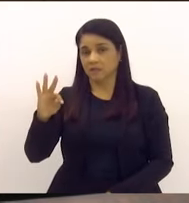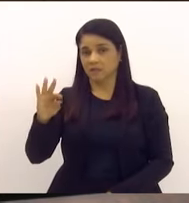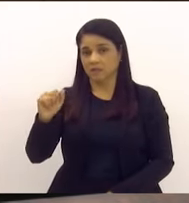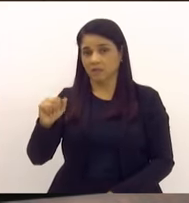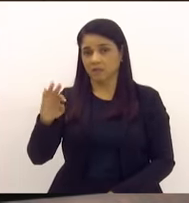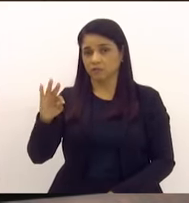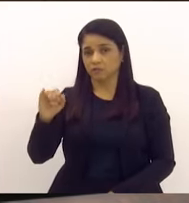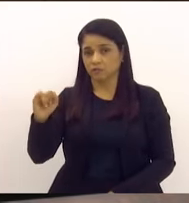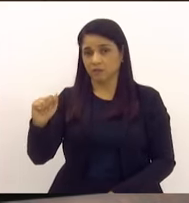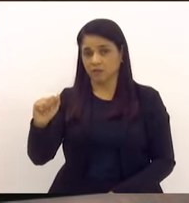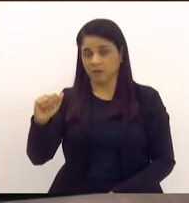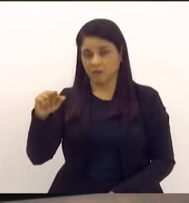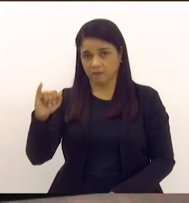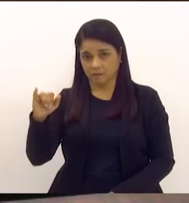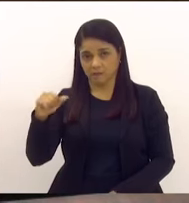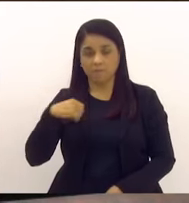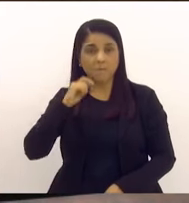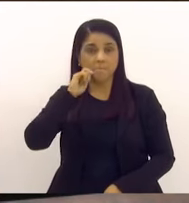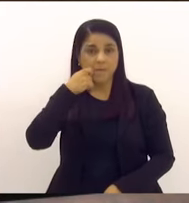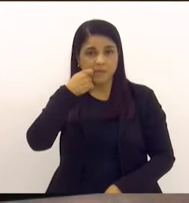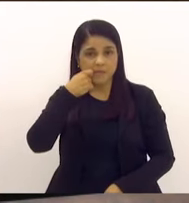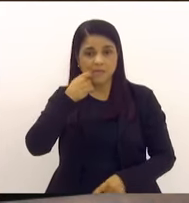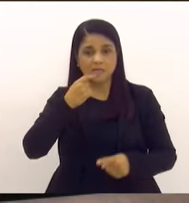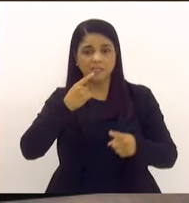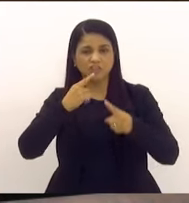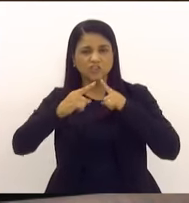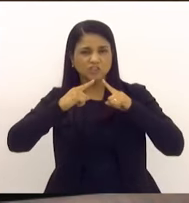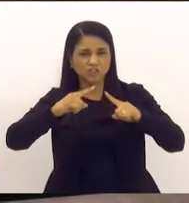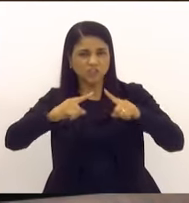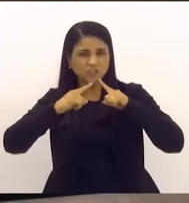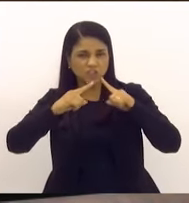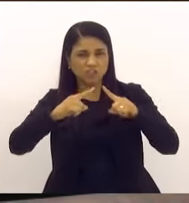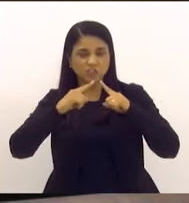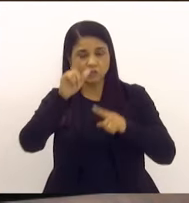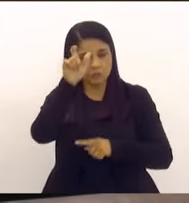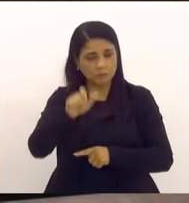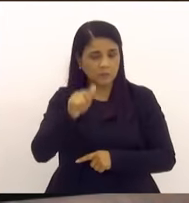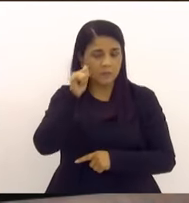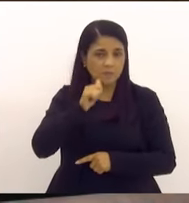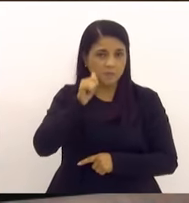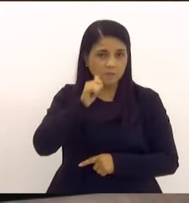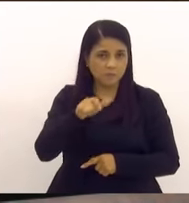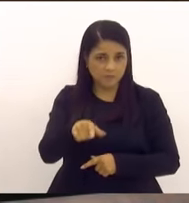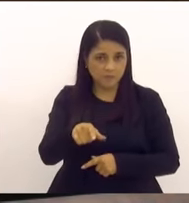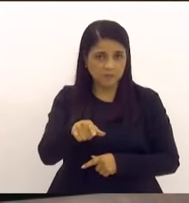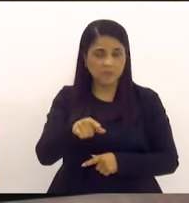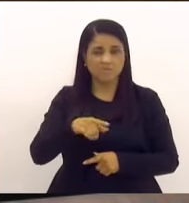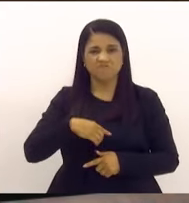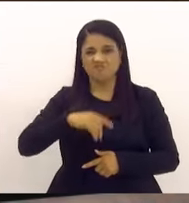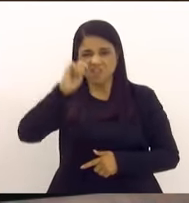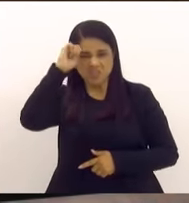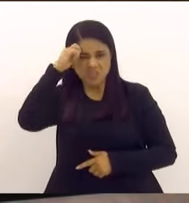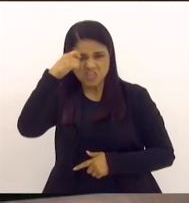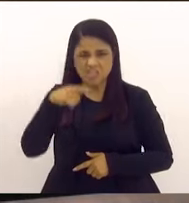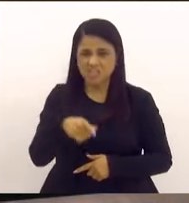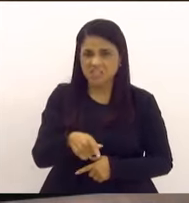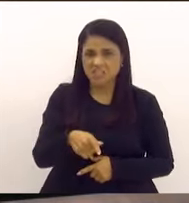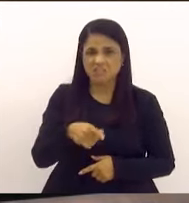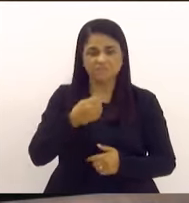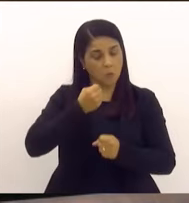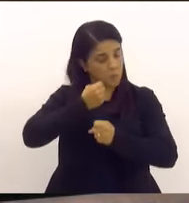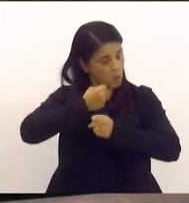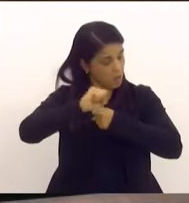atendente de uma padaria e, deputado Mink, agrediu de negrinhas e outras palavras. Fica aqui o